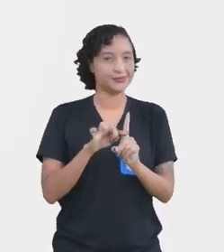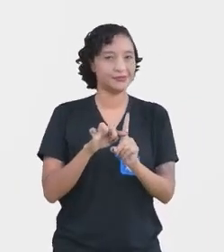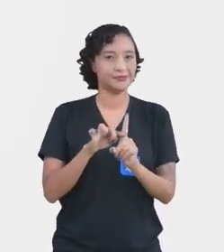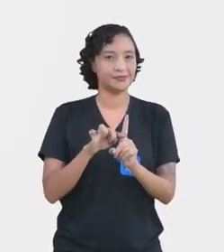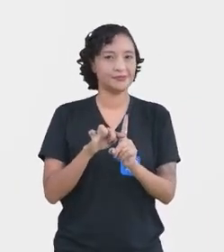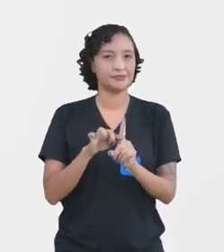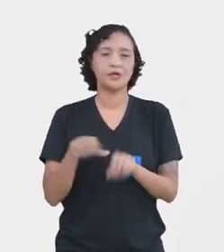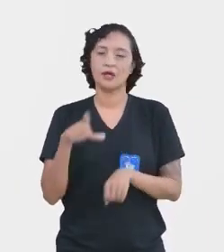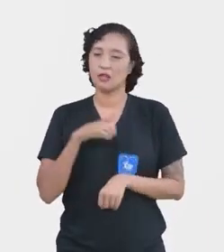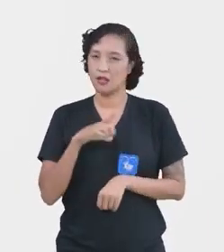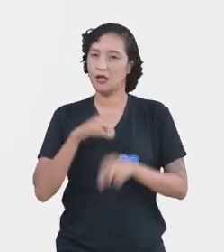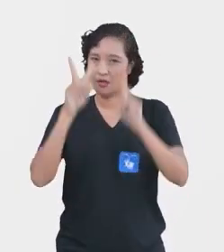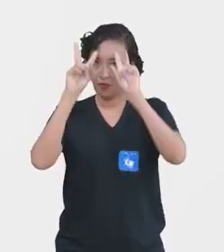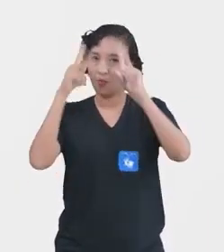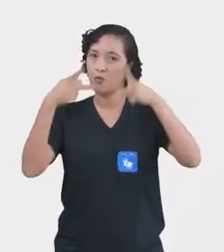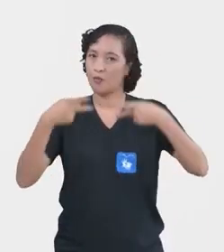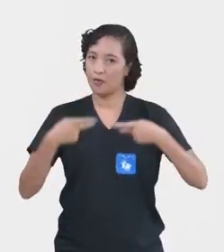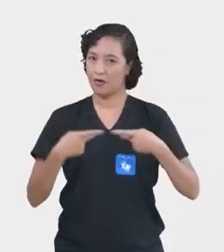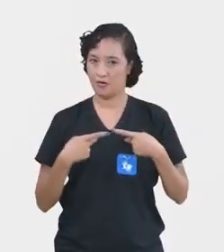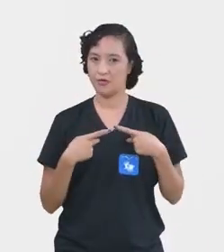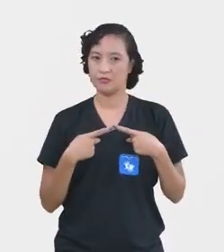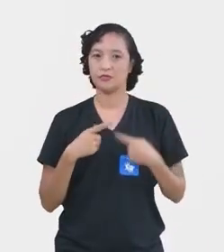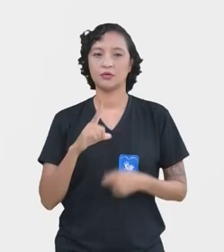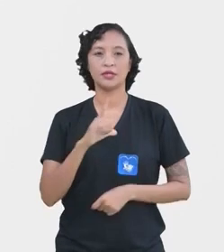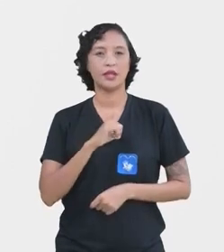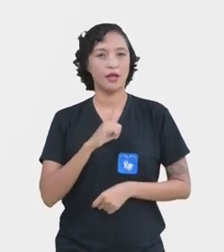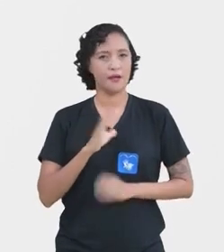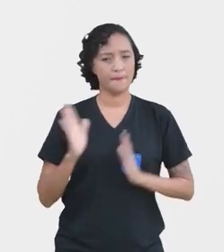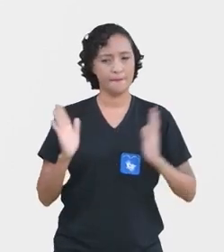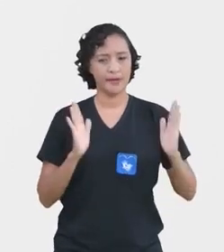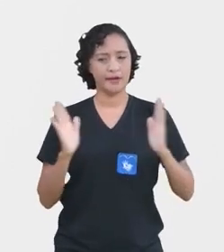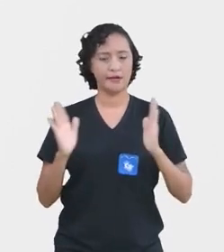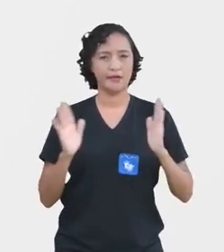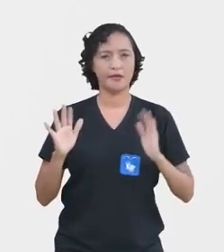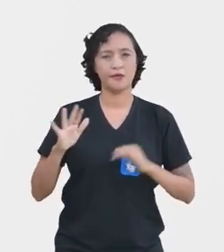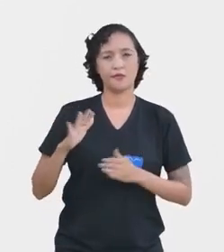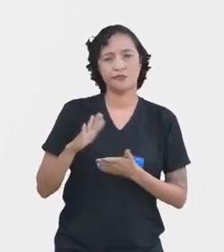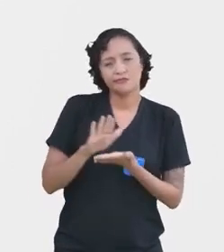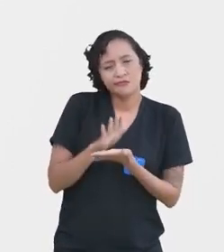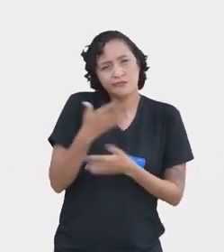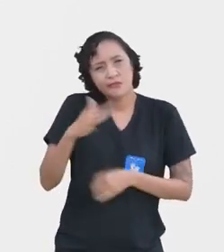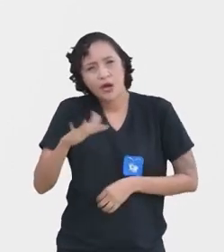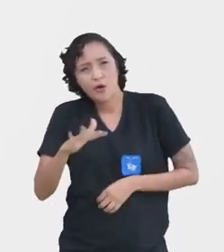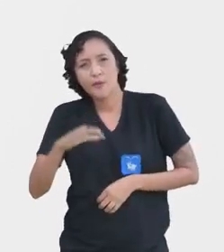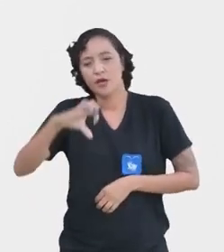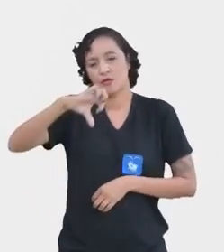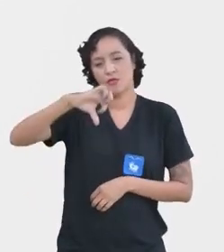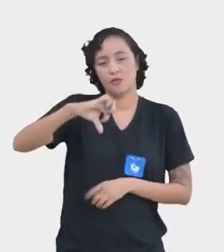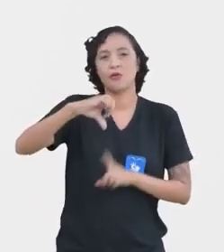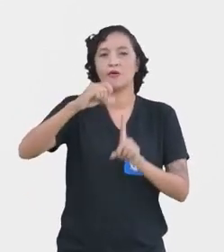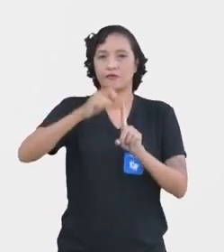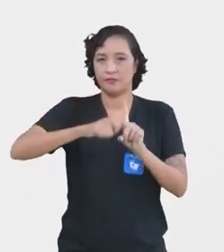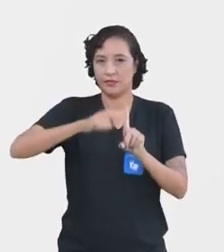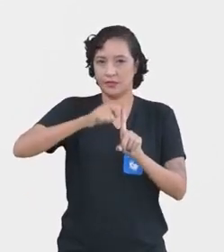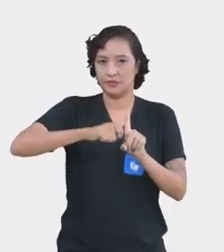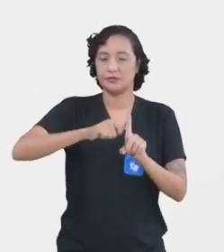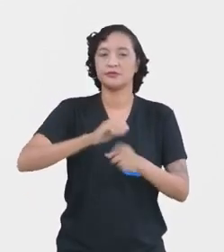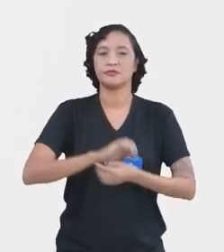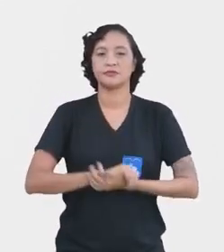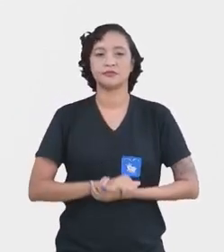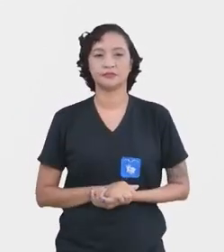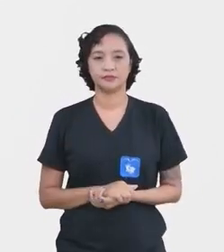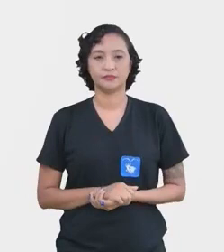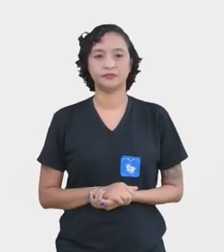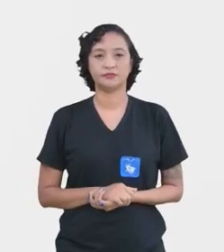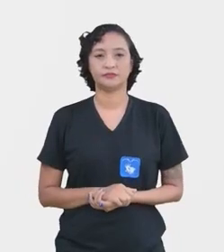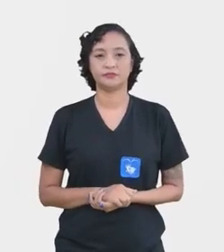nossa espécie humana, ela tem um período mais ou menos determinado de 9 meses. Constitui